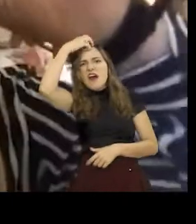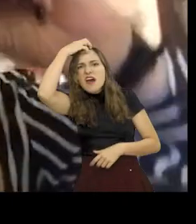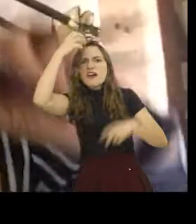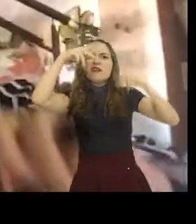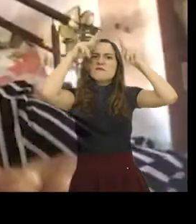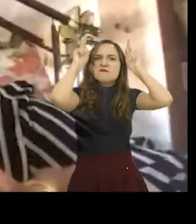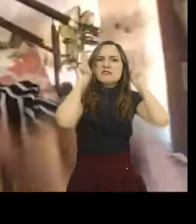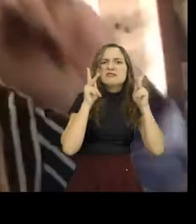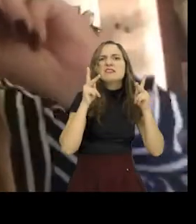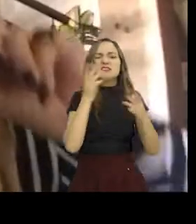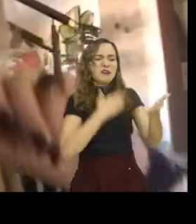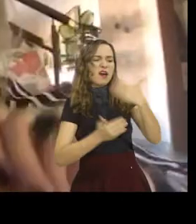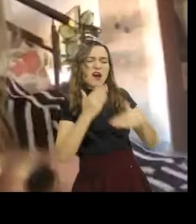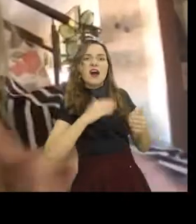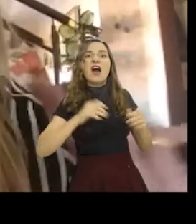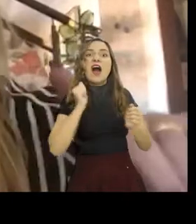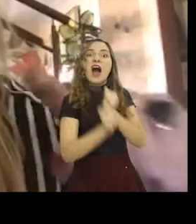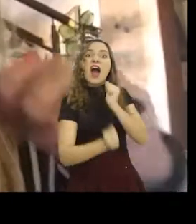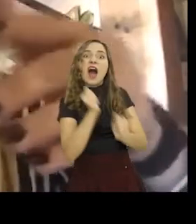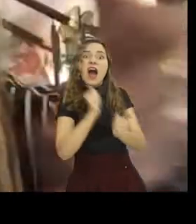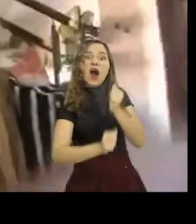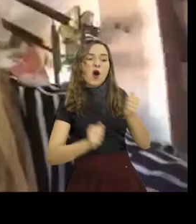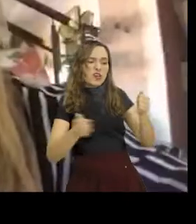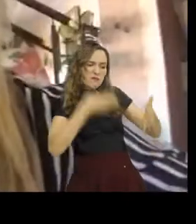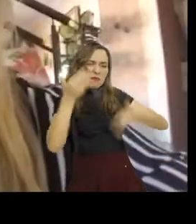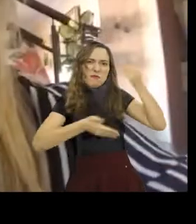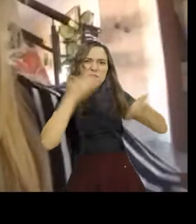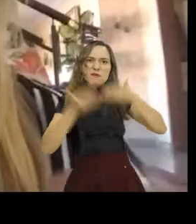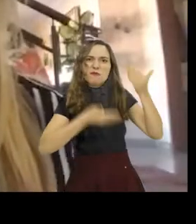um chapéu de sobremesa.